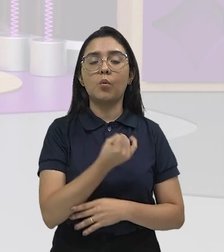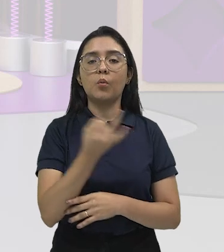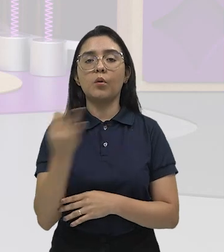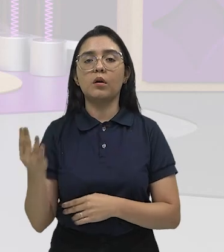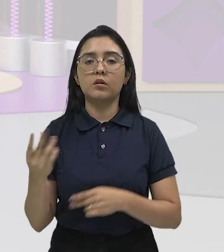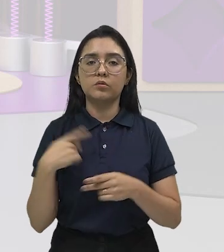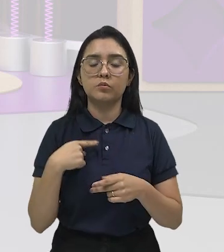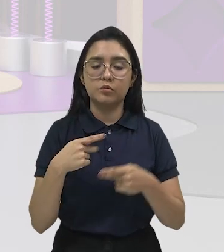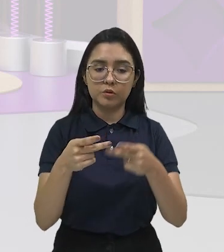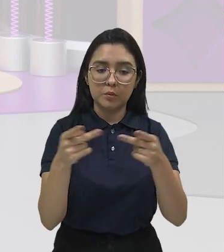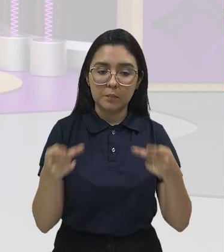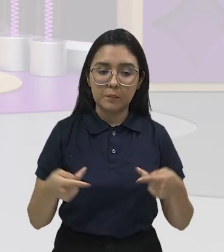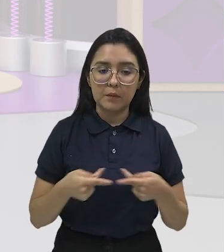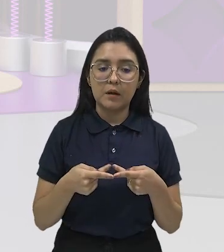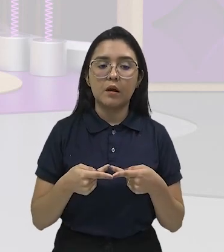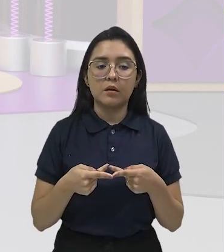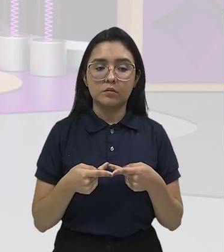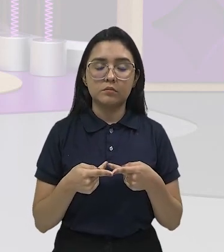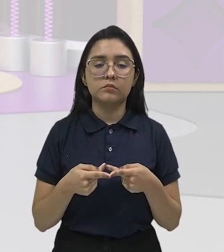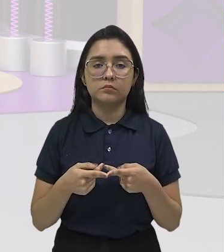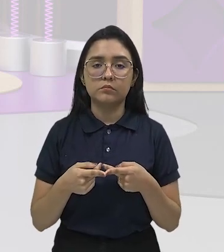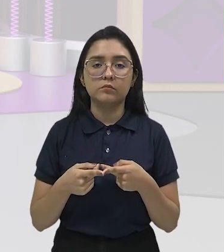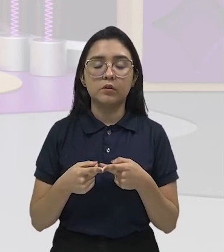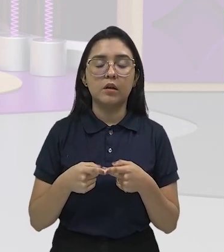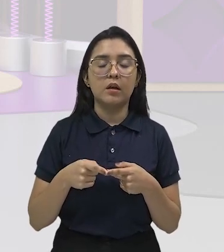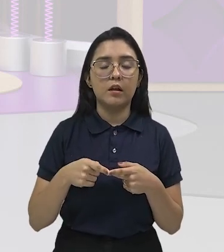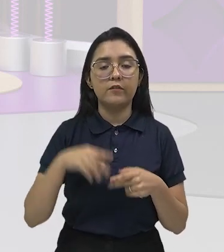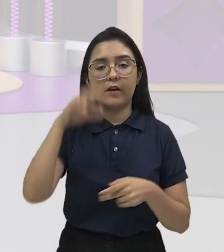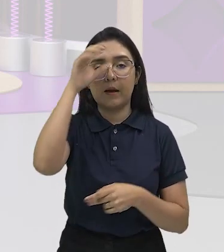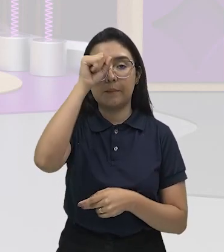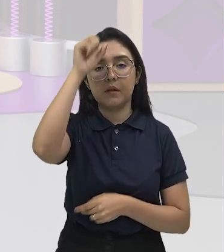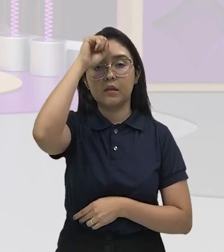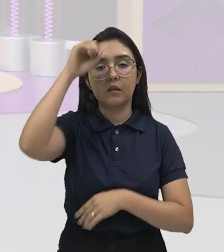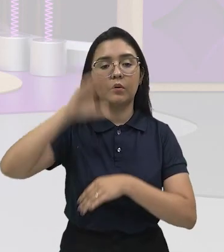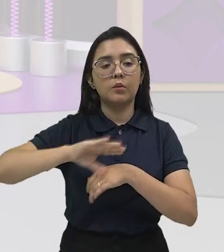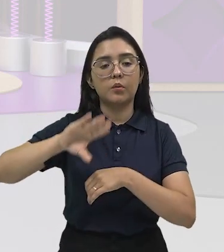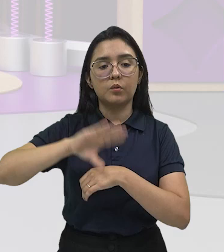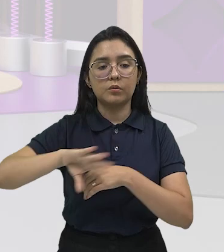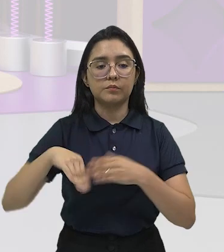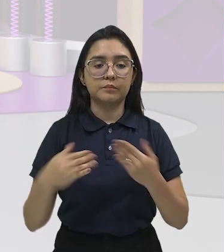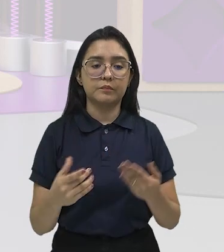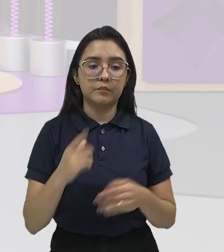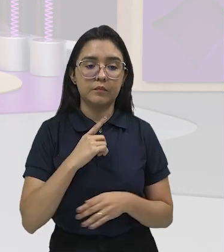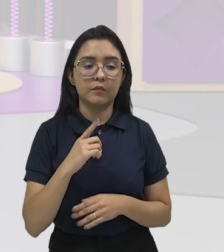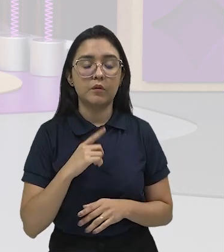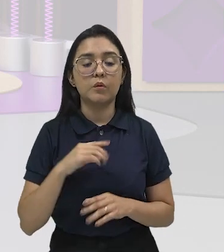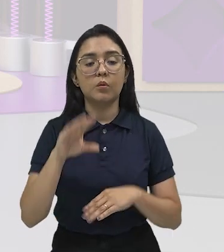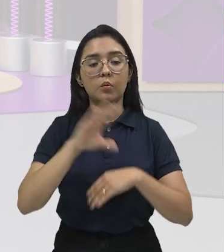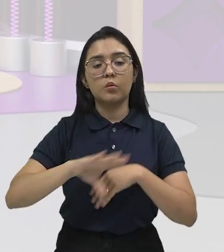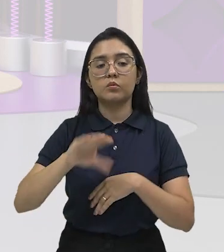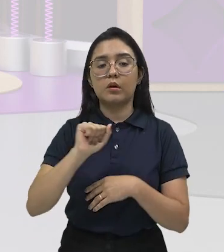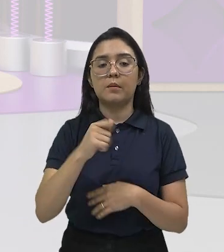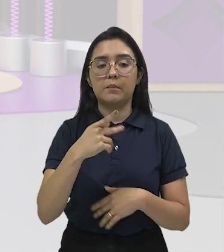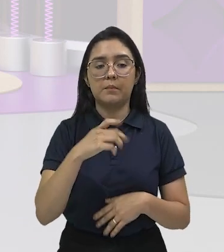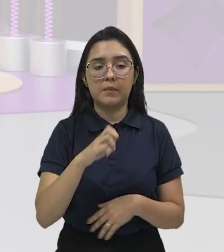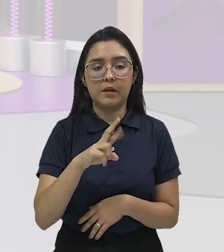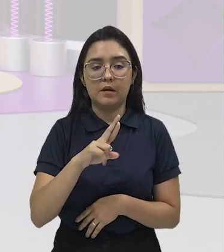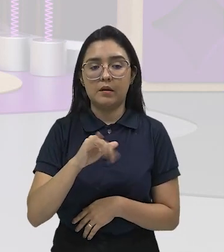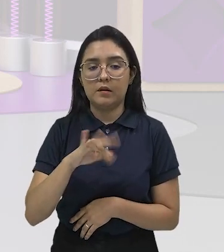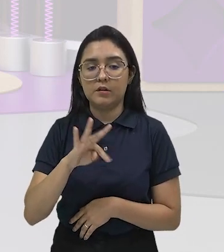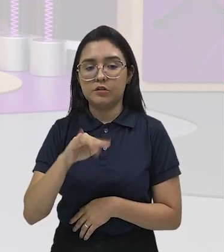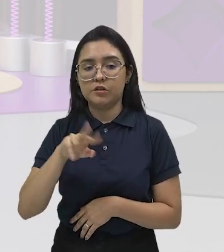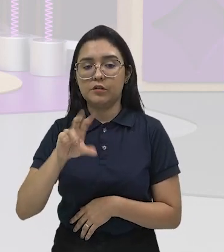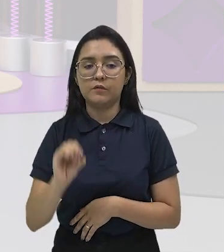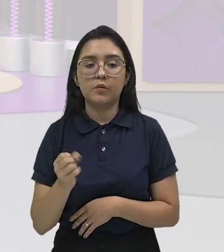diferentes são oferecidos em cada curso. Então veja bem. Curso aperitivo, ele tem número